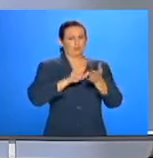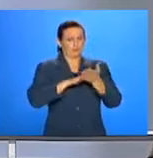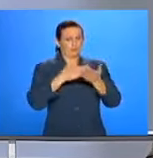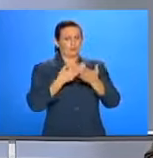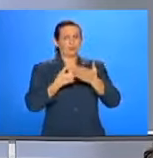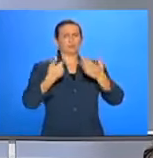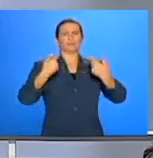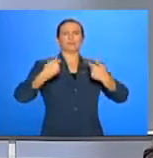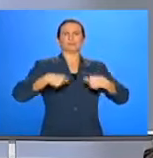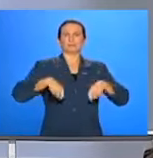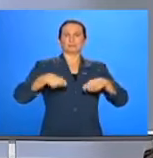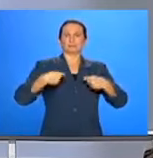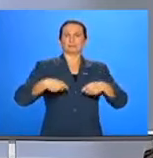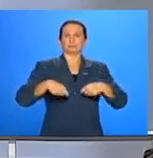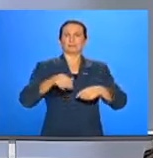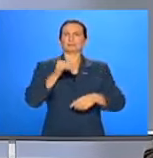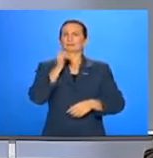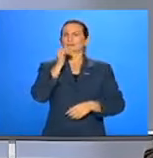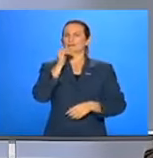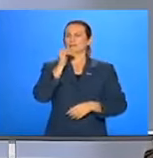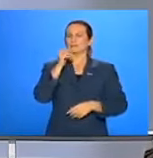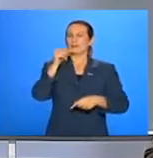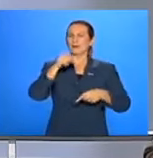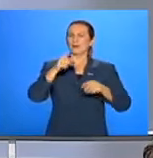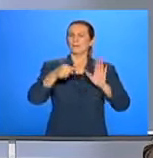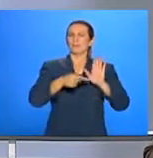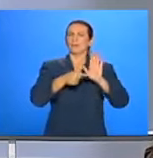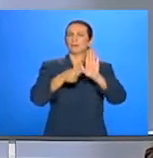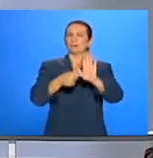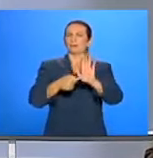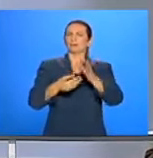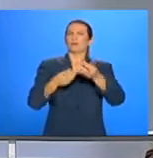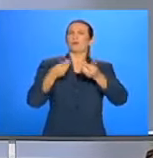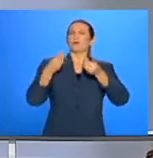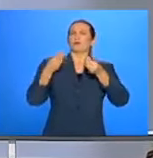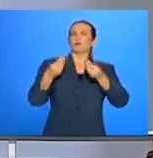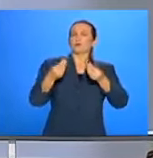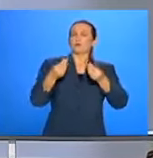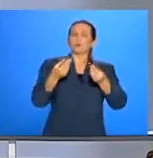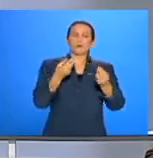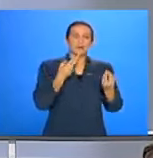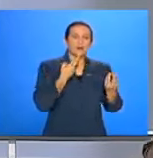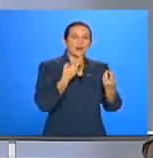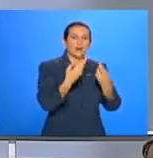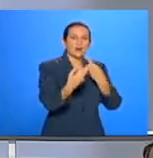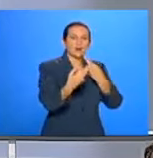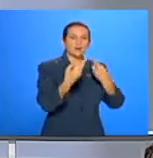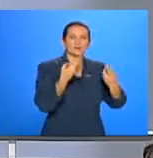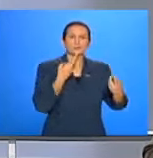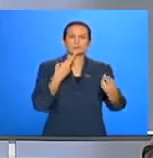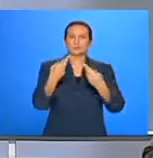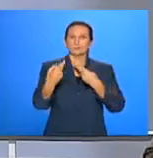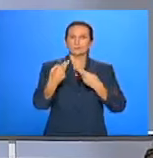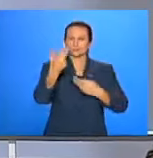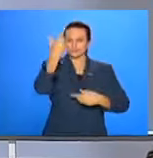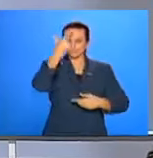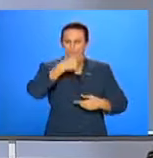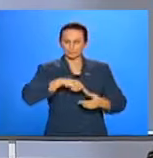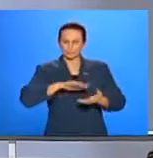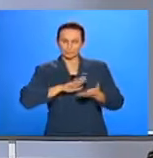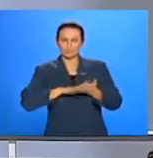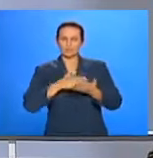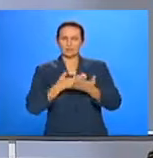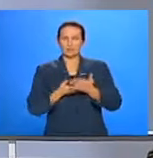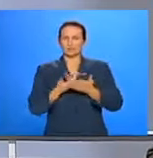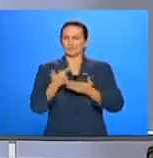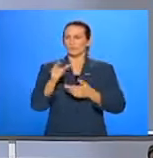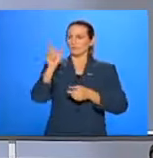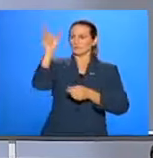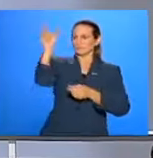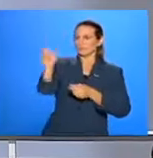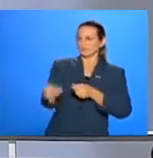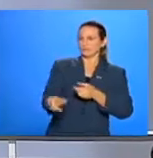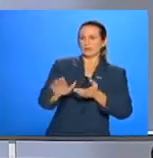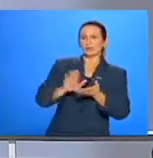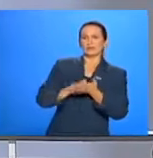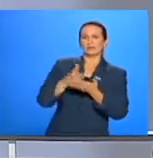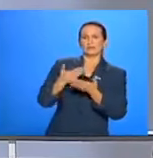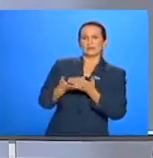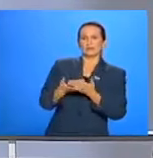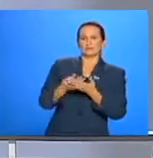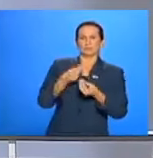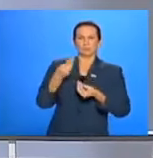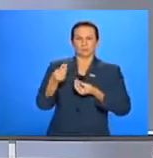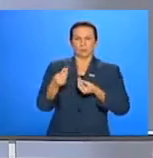importante. Ressalto aqui a importância dessas relações profissionais em relação à ética. Não se